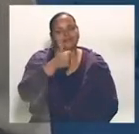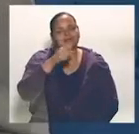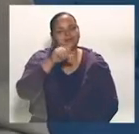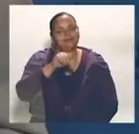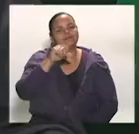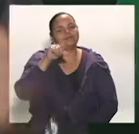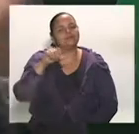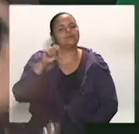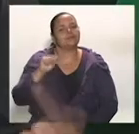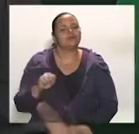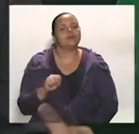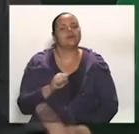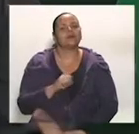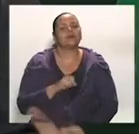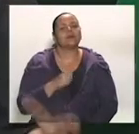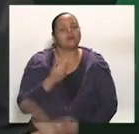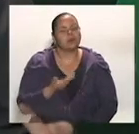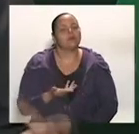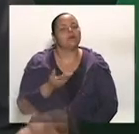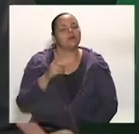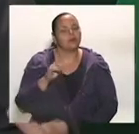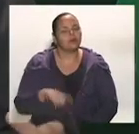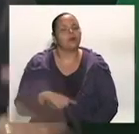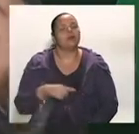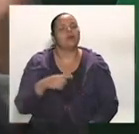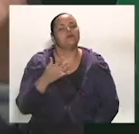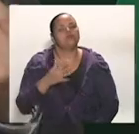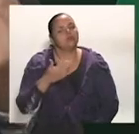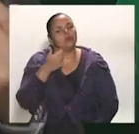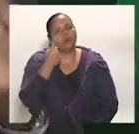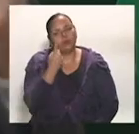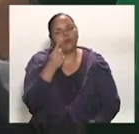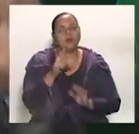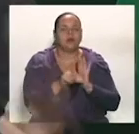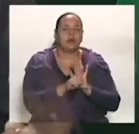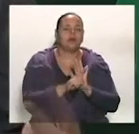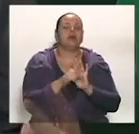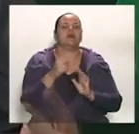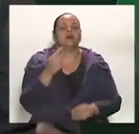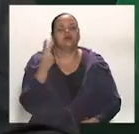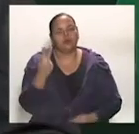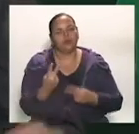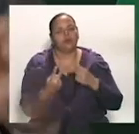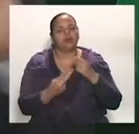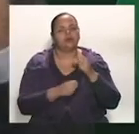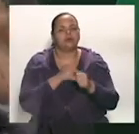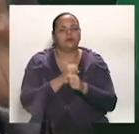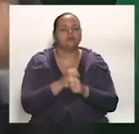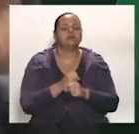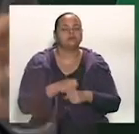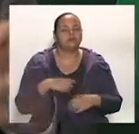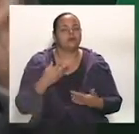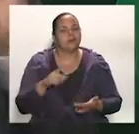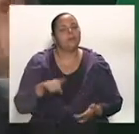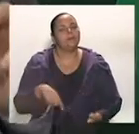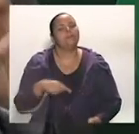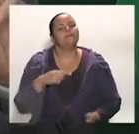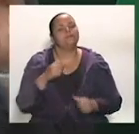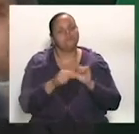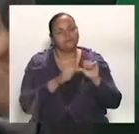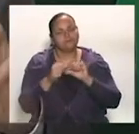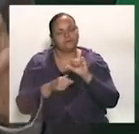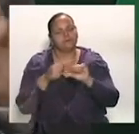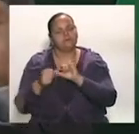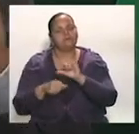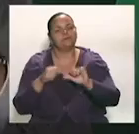Desde 98, por 9 leis. Ou seja, você tem uma média de uma lei a cada 2 anos. E, basicamente, todas